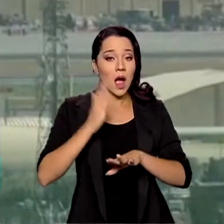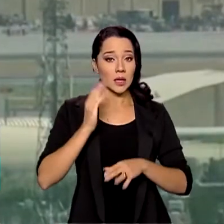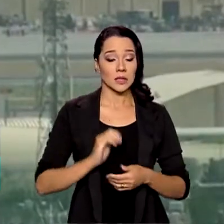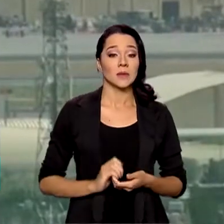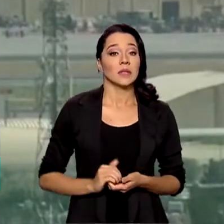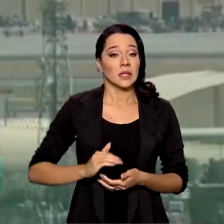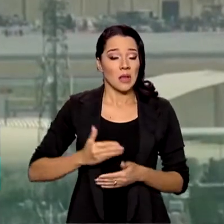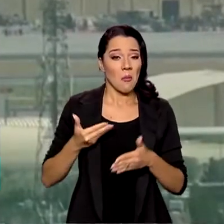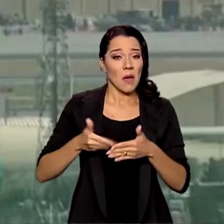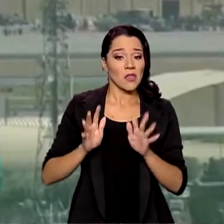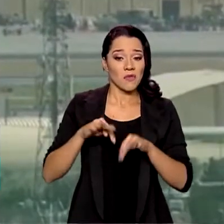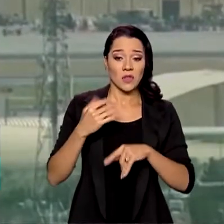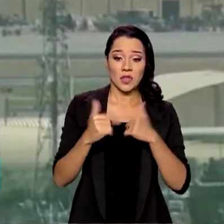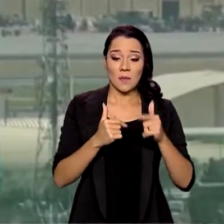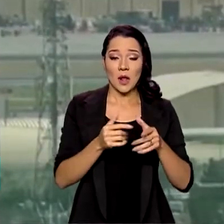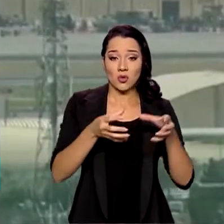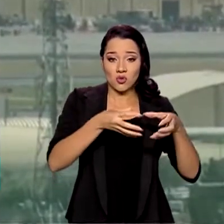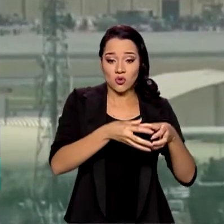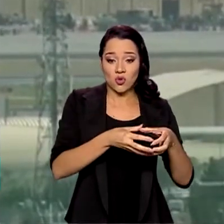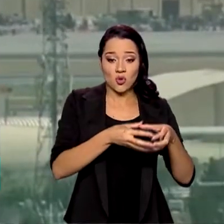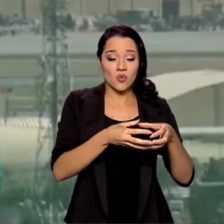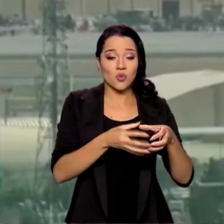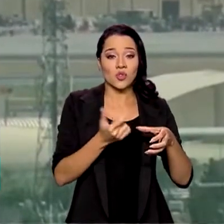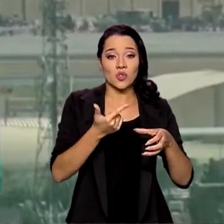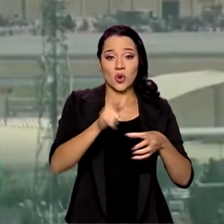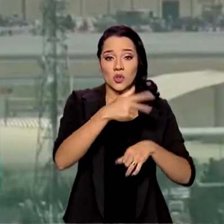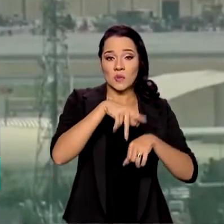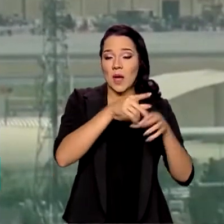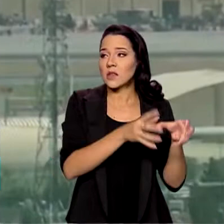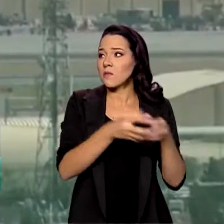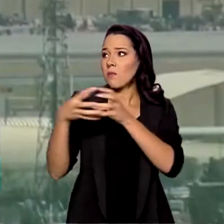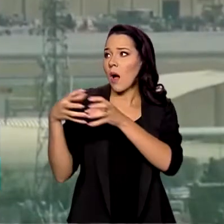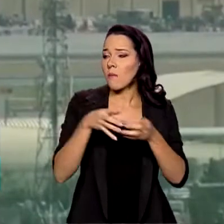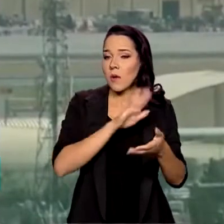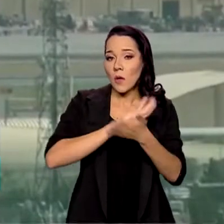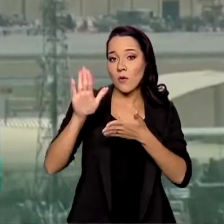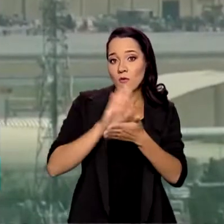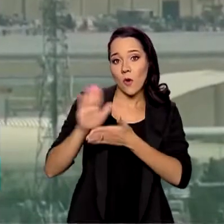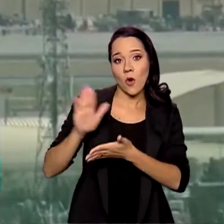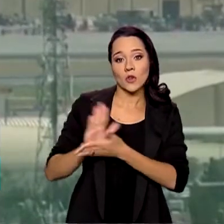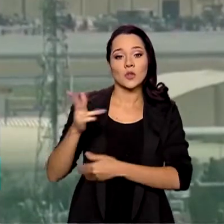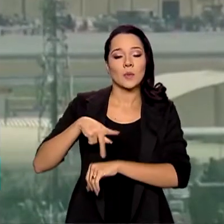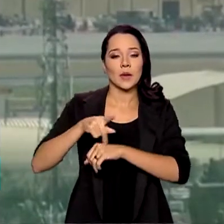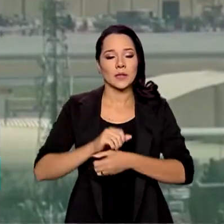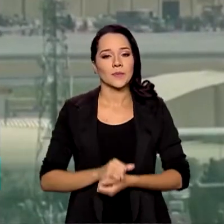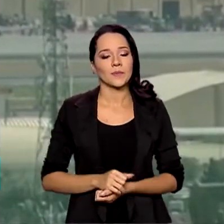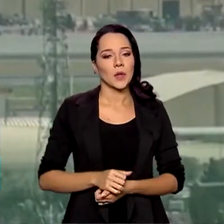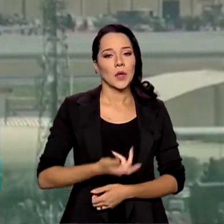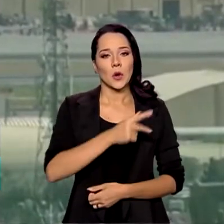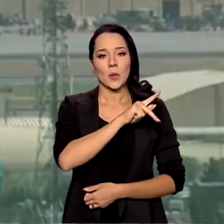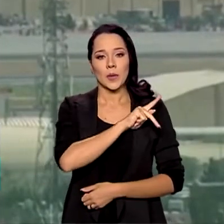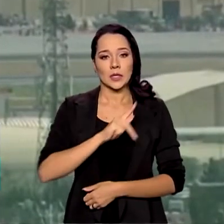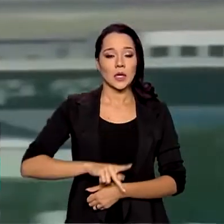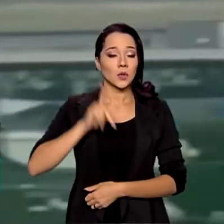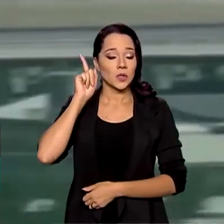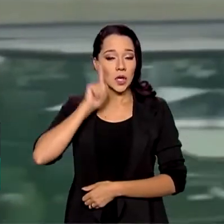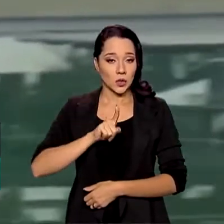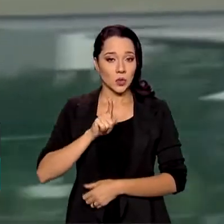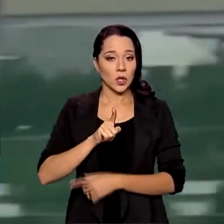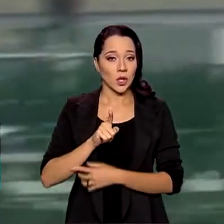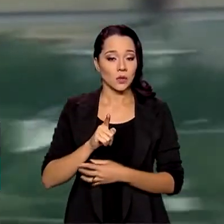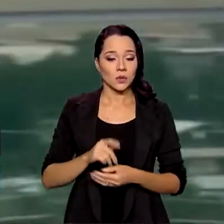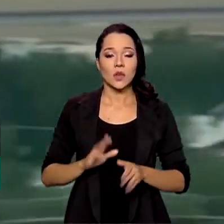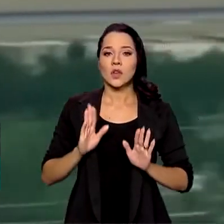do fim das operações de retirada de estrangeiros e afegãos que fogem do novo regime. O presidente dos Estados Unidos, Joe